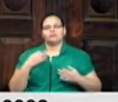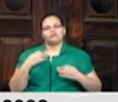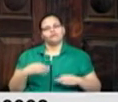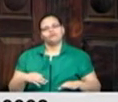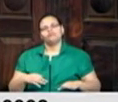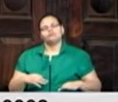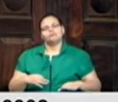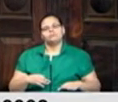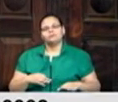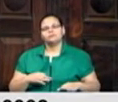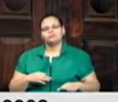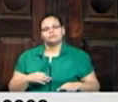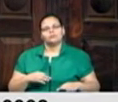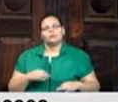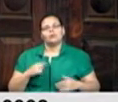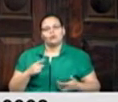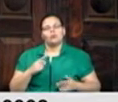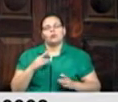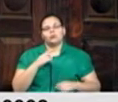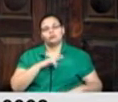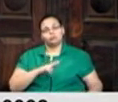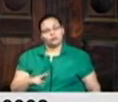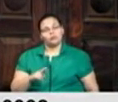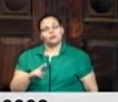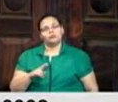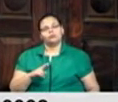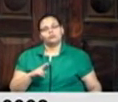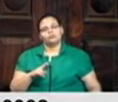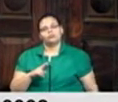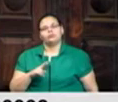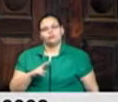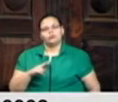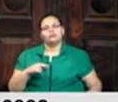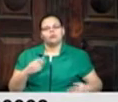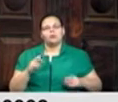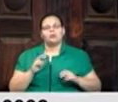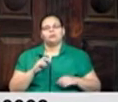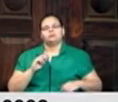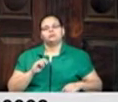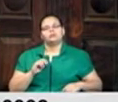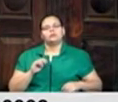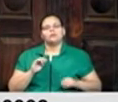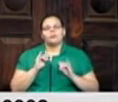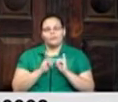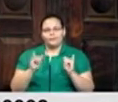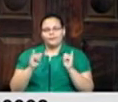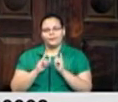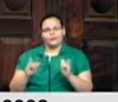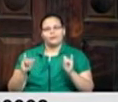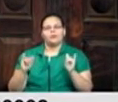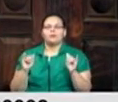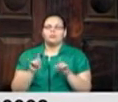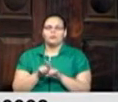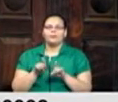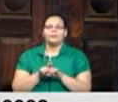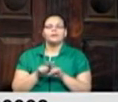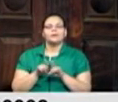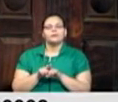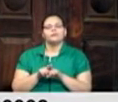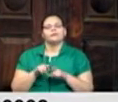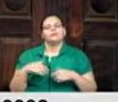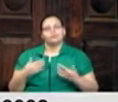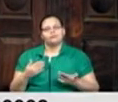elegante. E o resultado desta campanha também foi